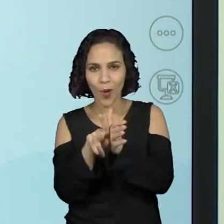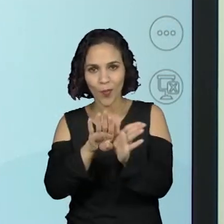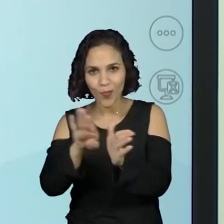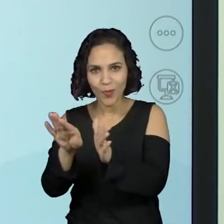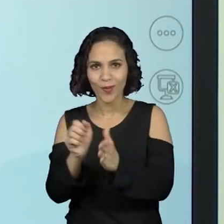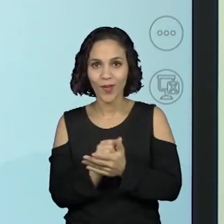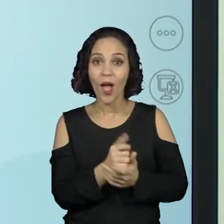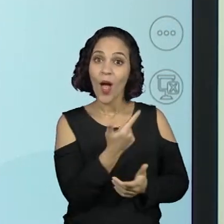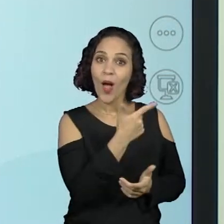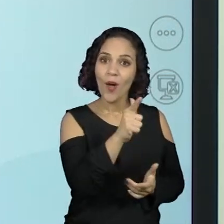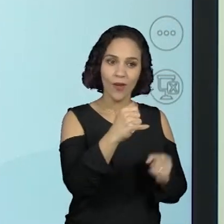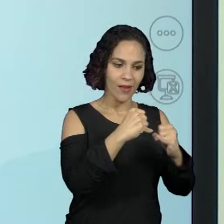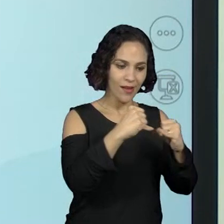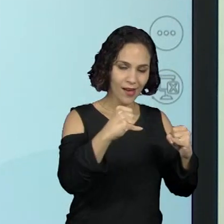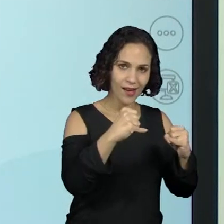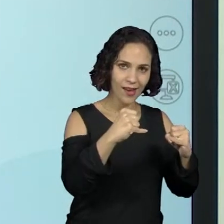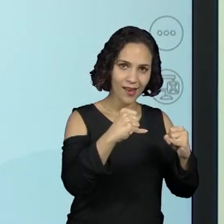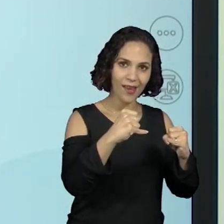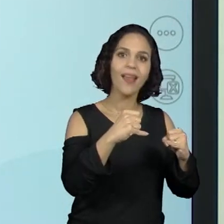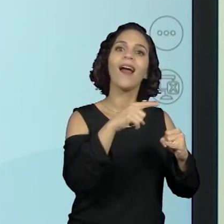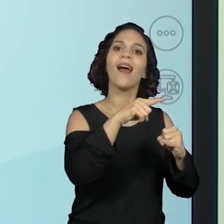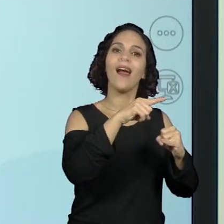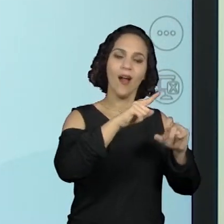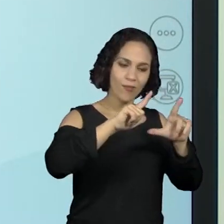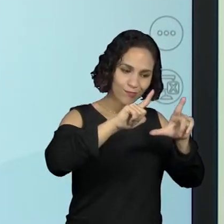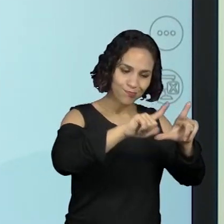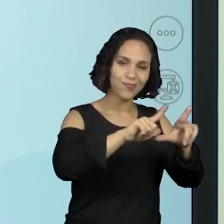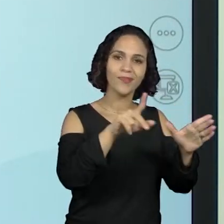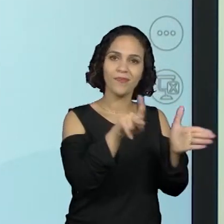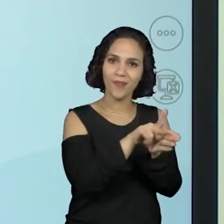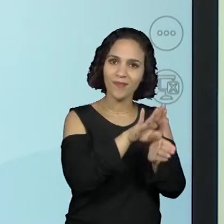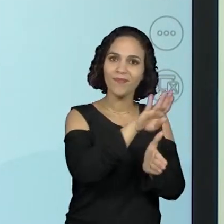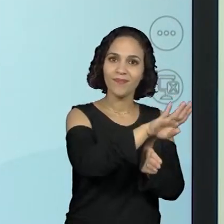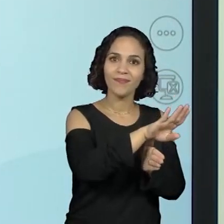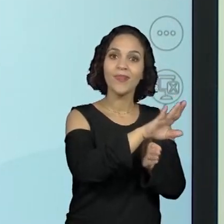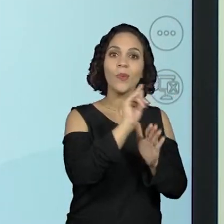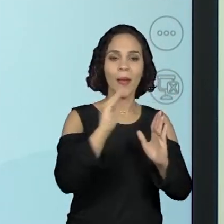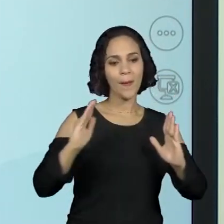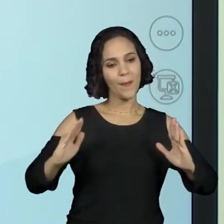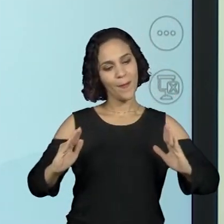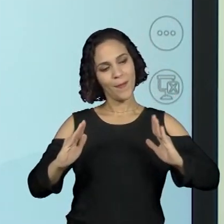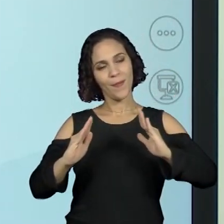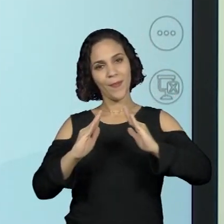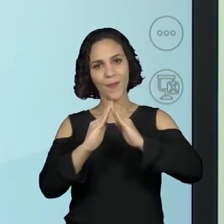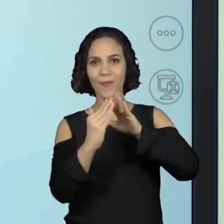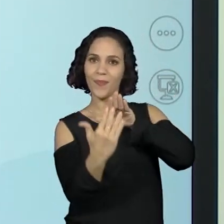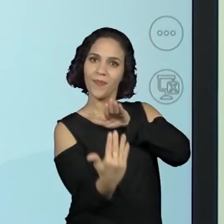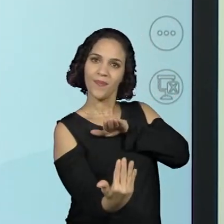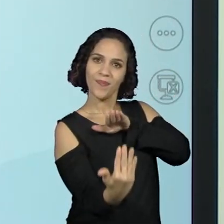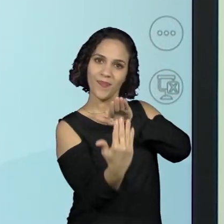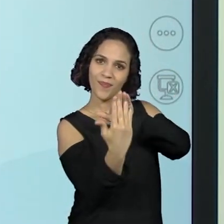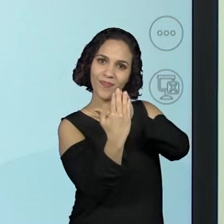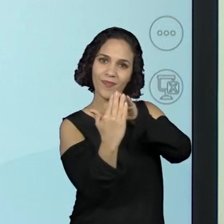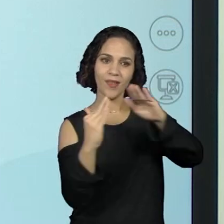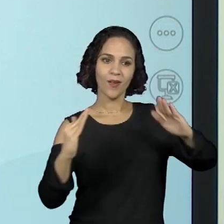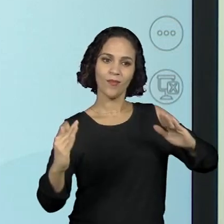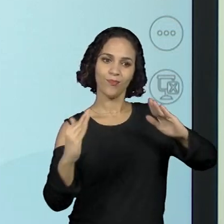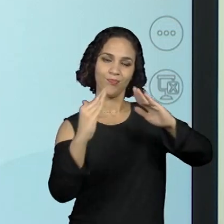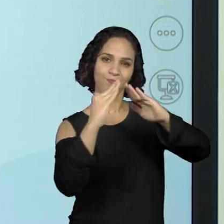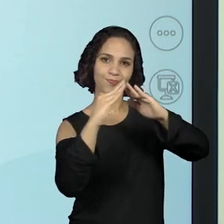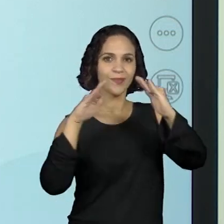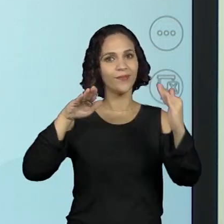quê? Uma face. Para cada lado vou ter uma face. E uma face de que